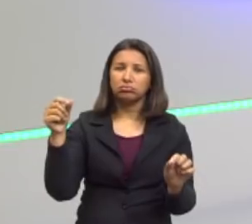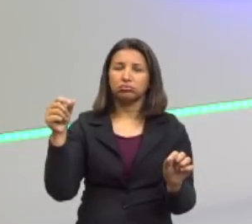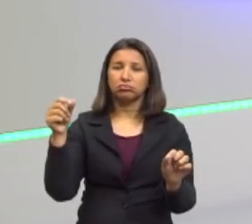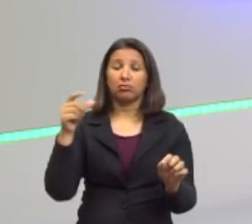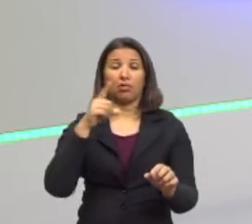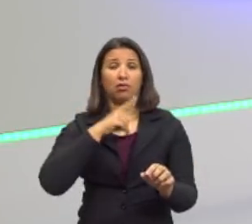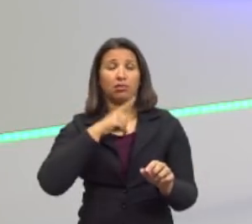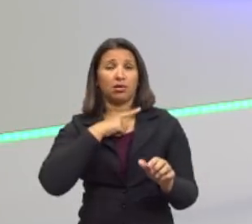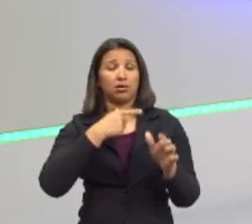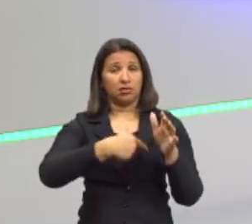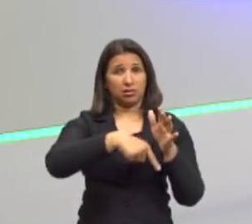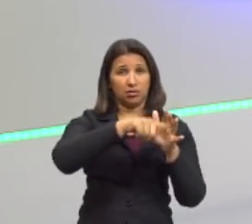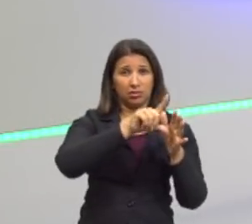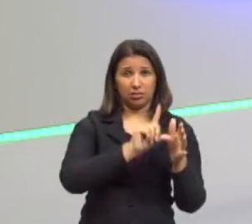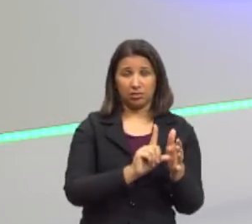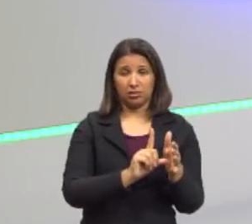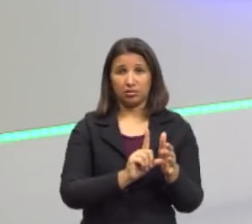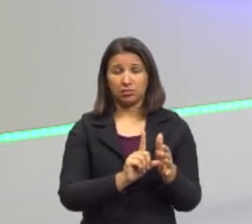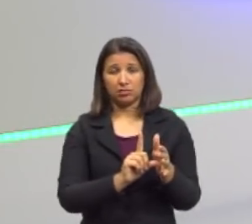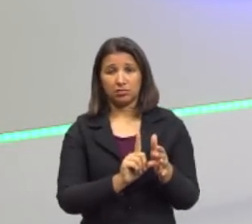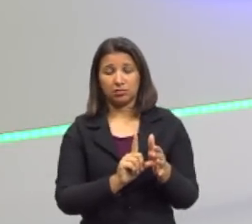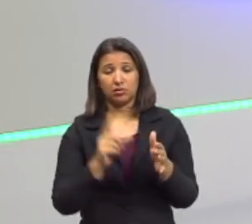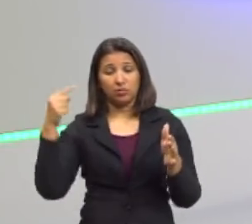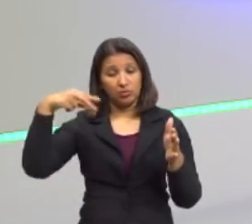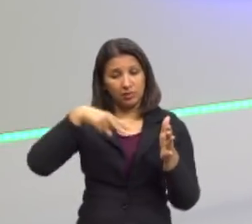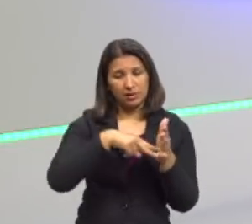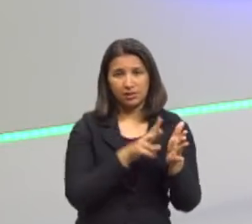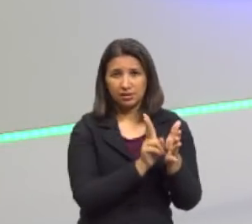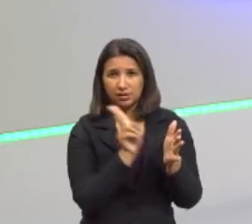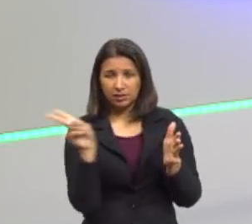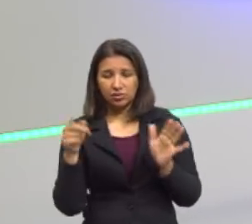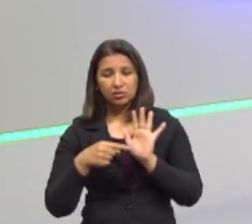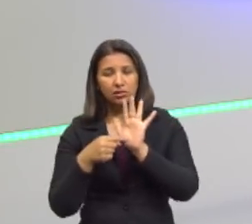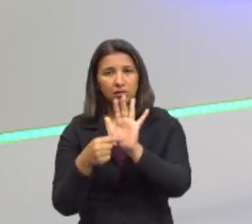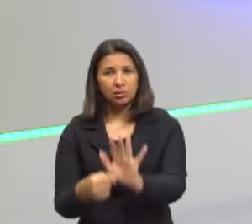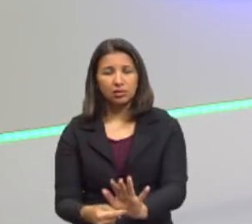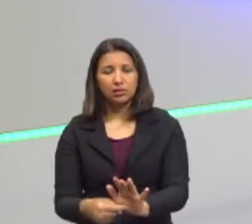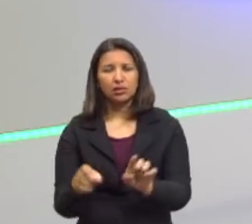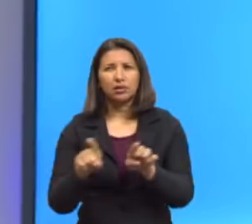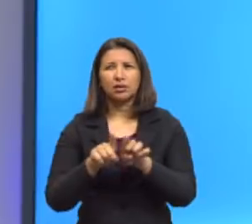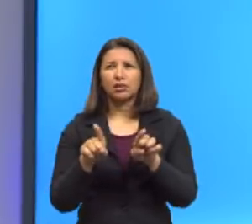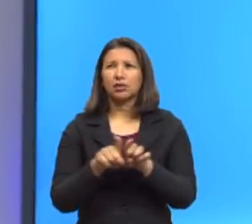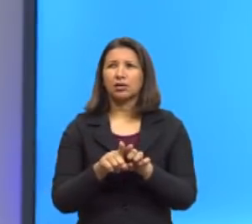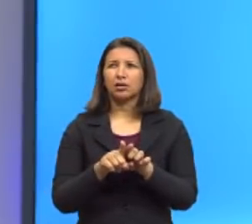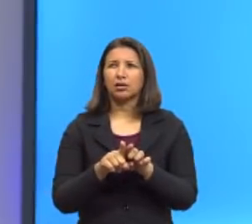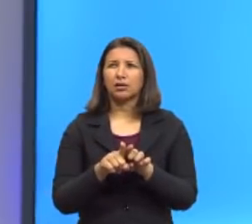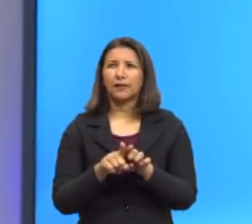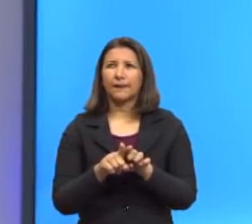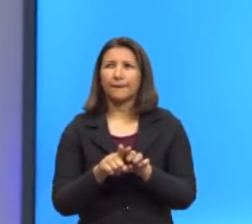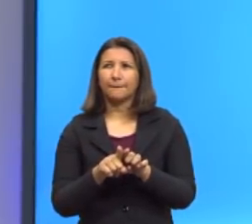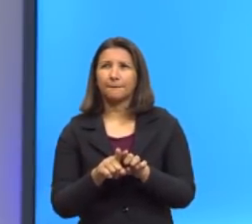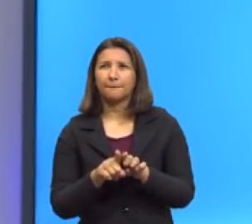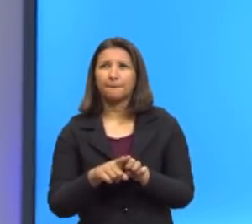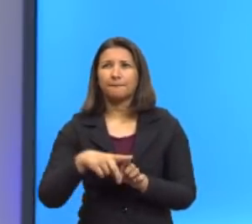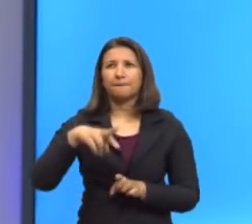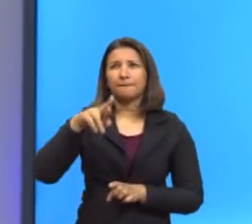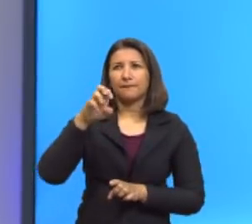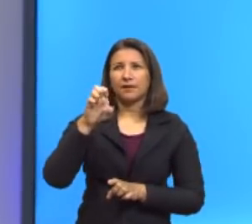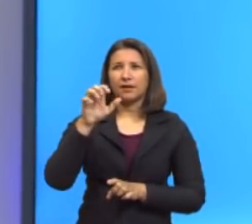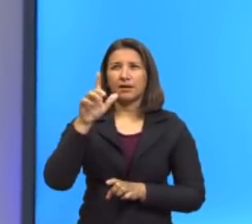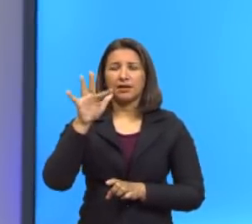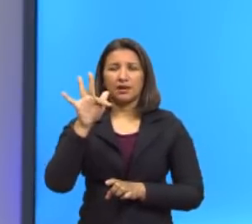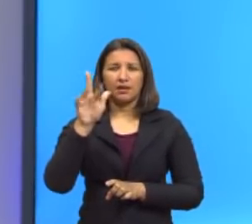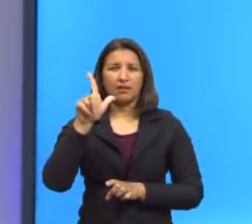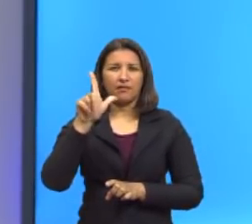raios incidentes e os raios refletidos. Então, os raios refletidos, né, é quando uma imagem, por